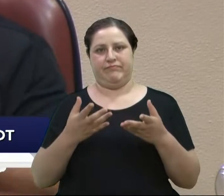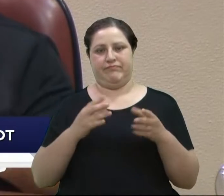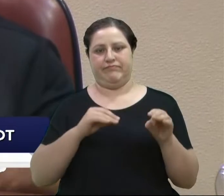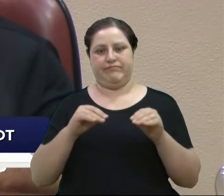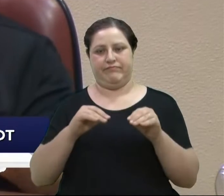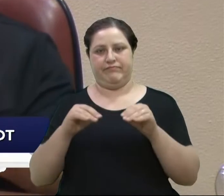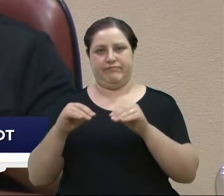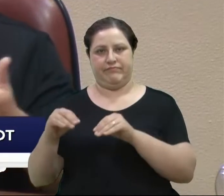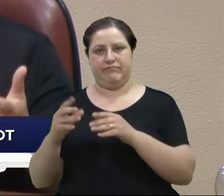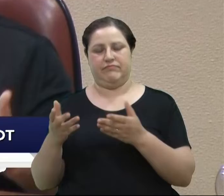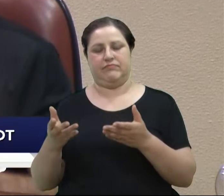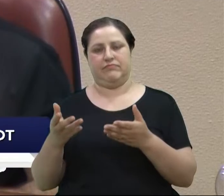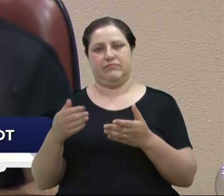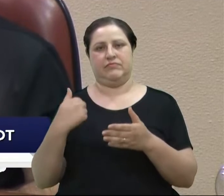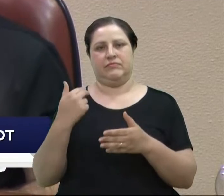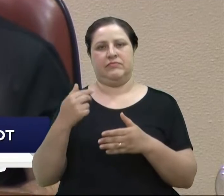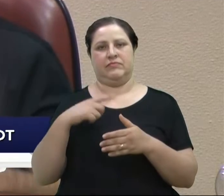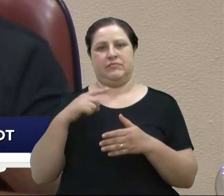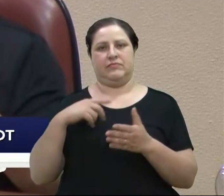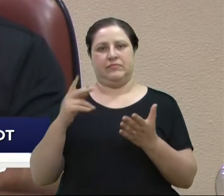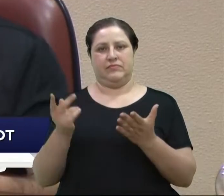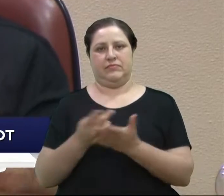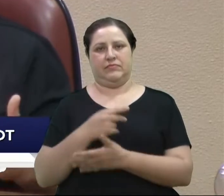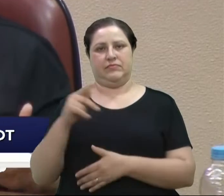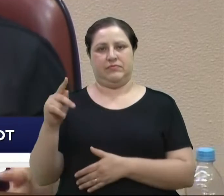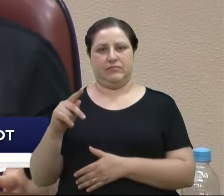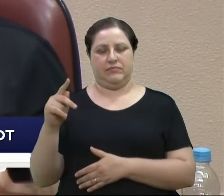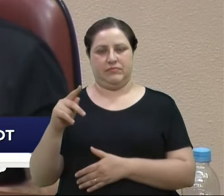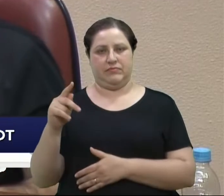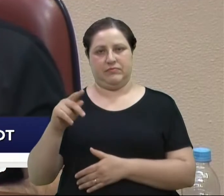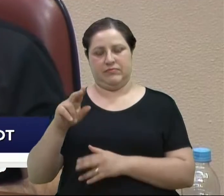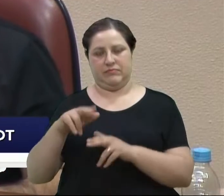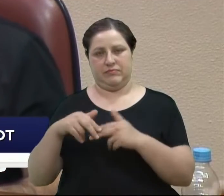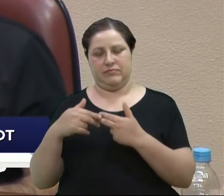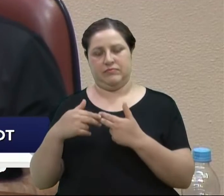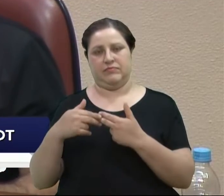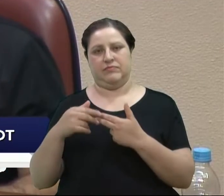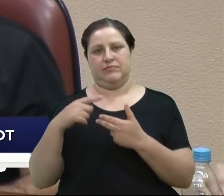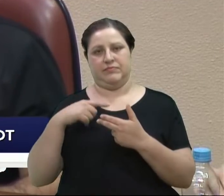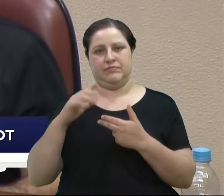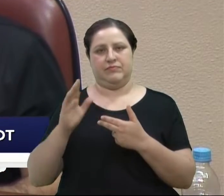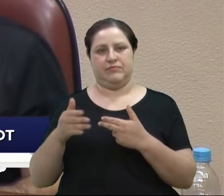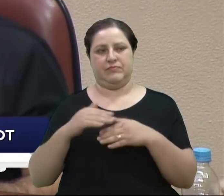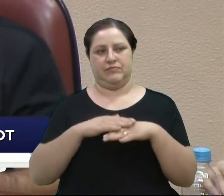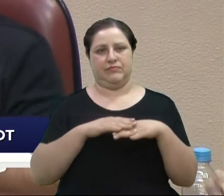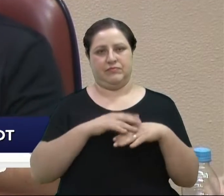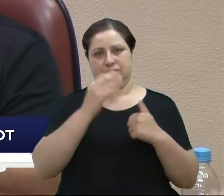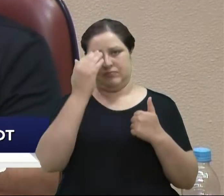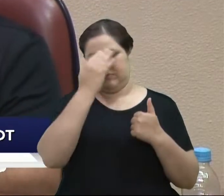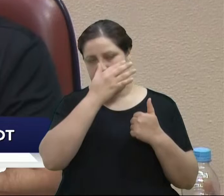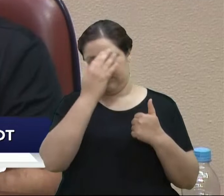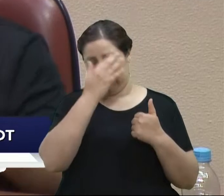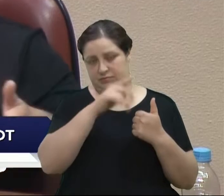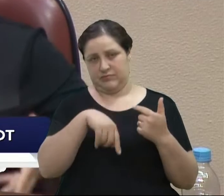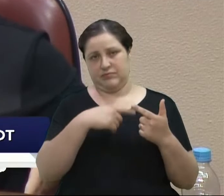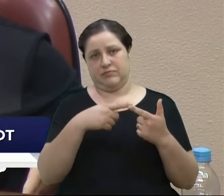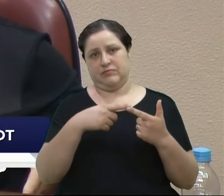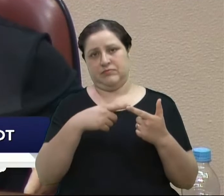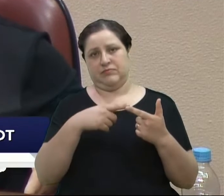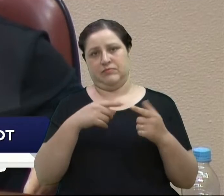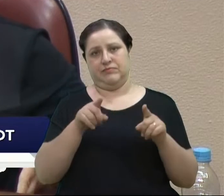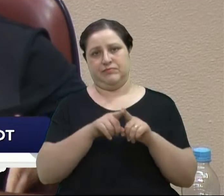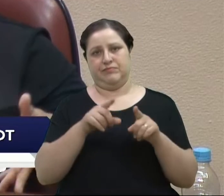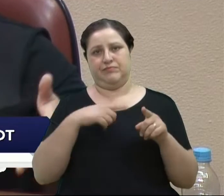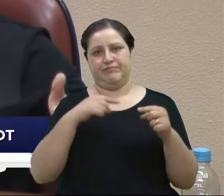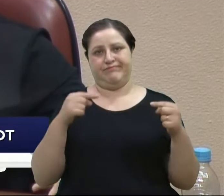Comissão de Saúde, né, fomos intermediar com o prefeito, com a Mitra, com o Pio Sodalício, né, depois um choque de agendas também, era para ser hoje à